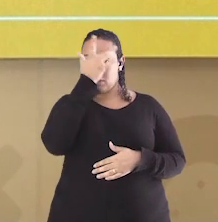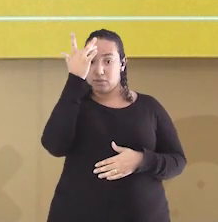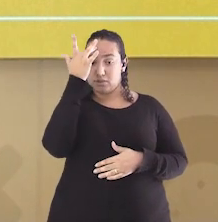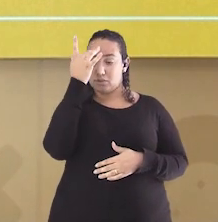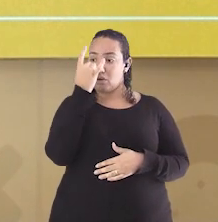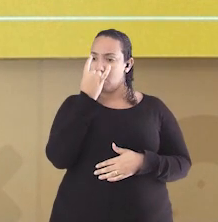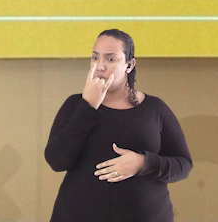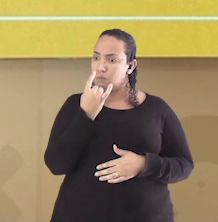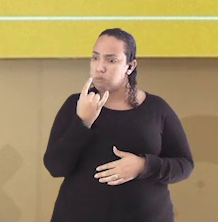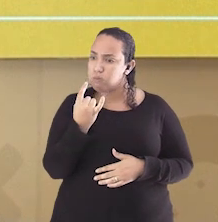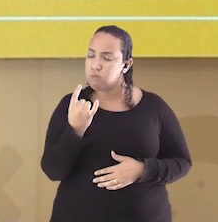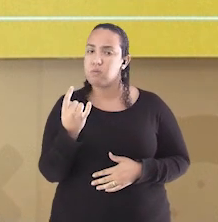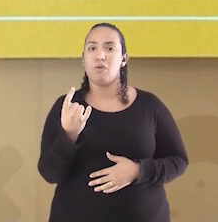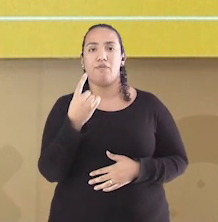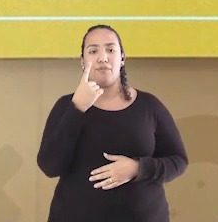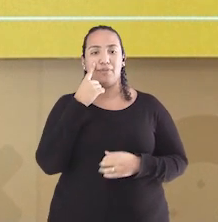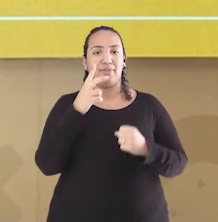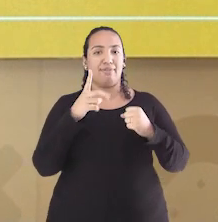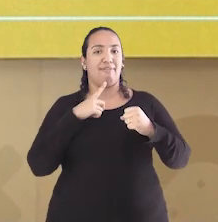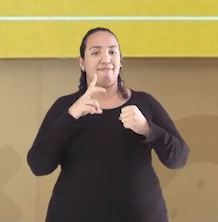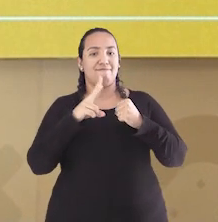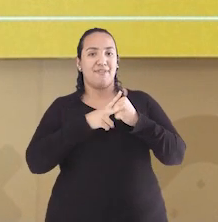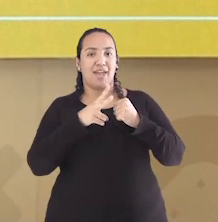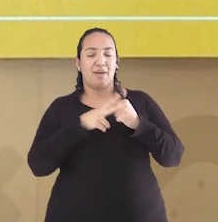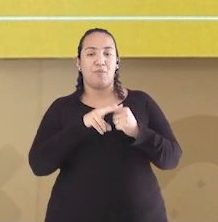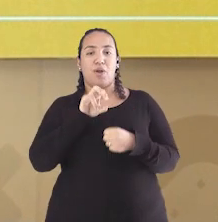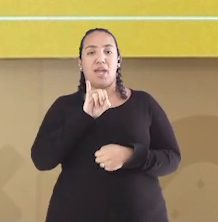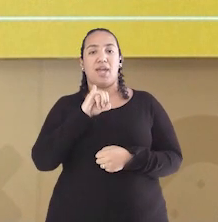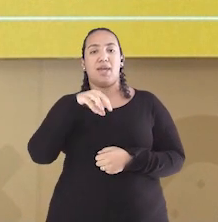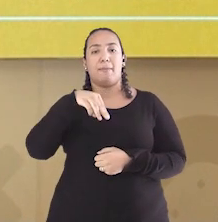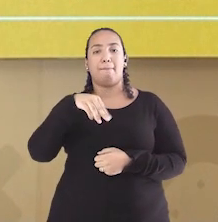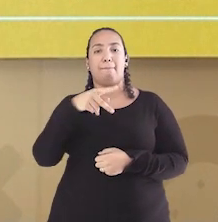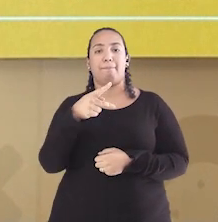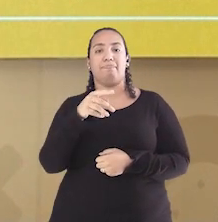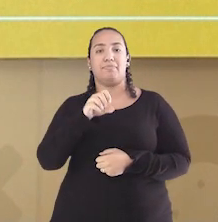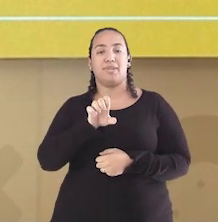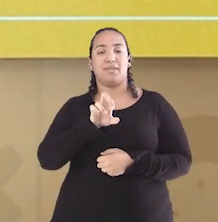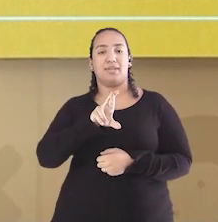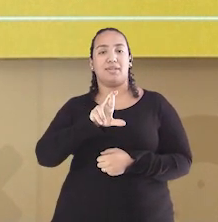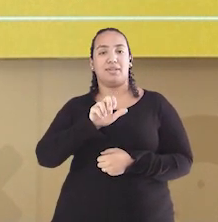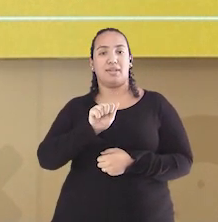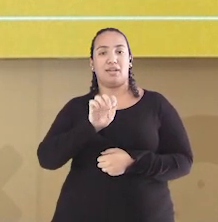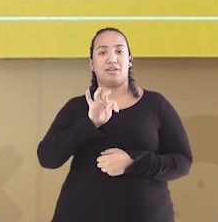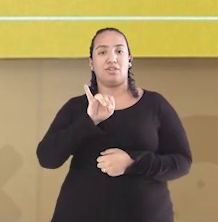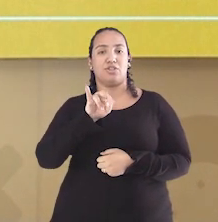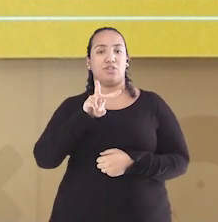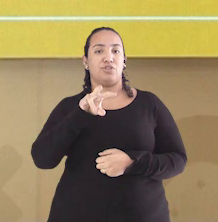são atrativos. São repletos de verbos no imperativo, que são aqueles que